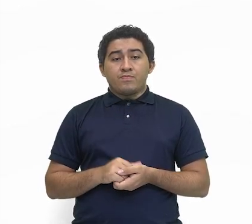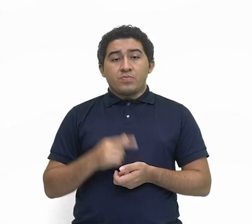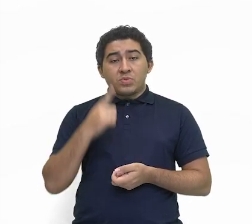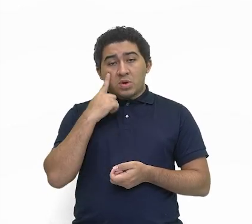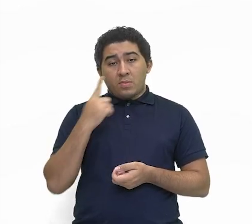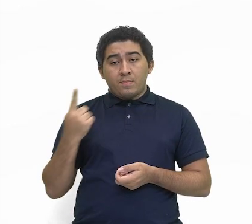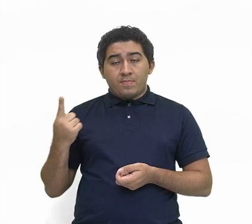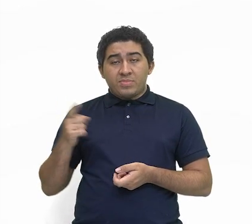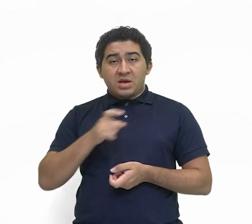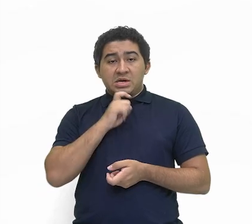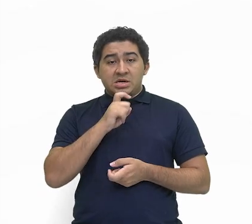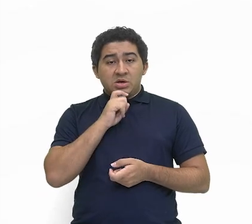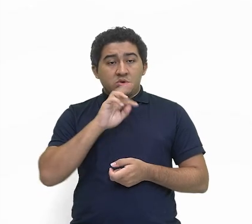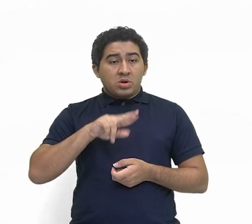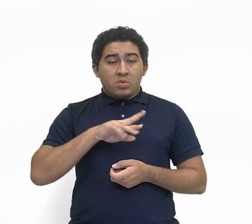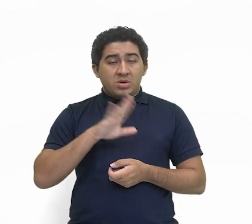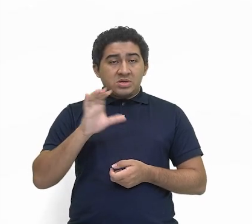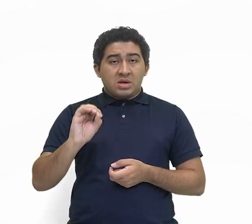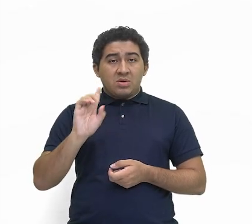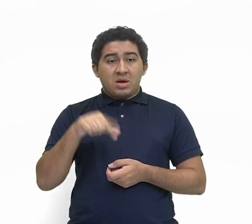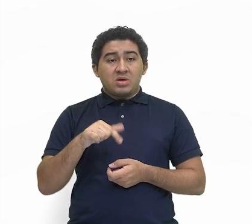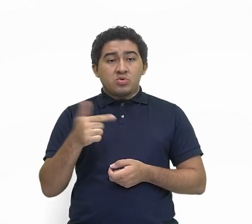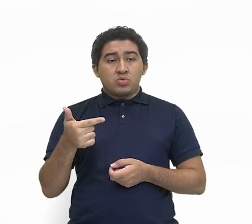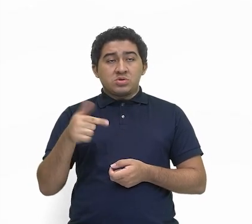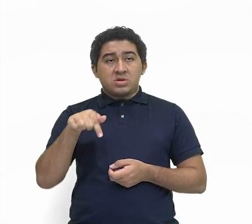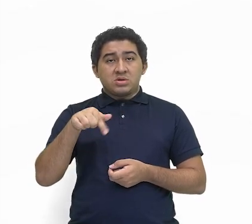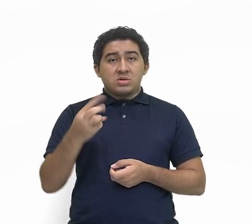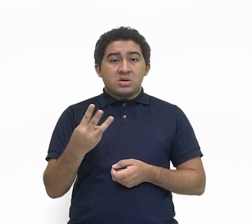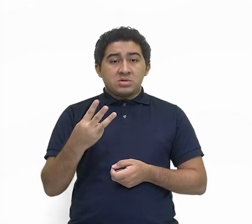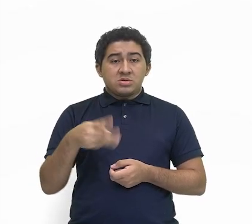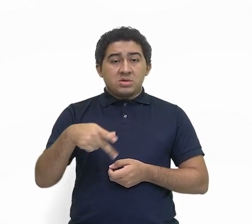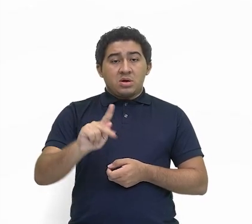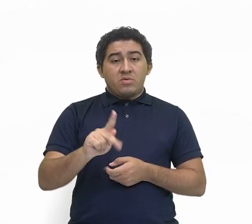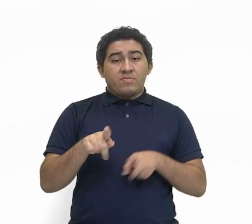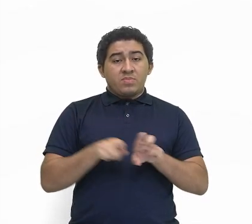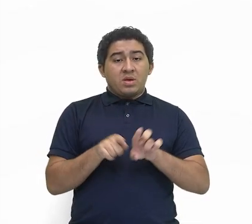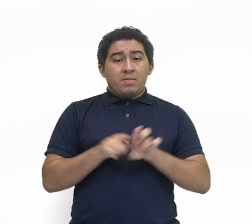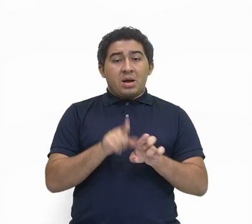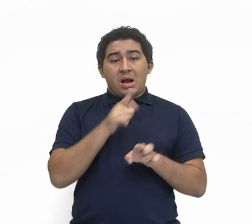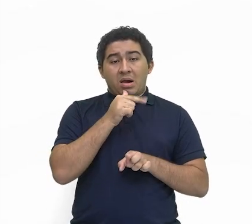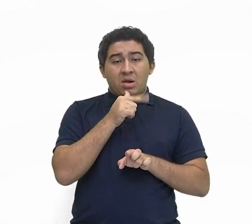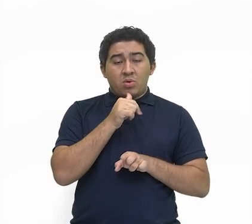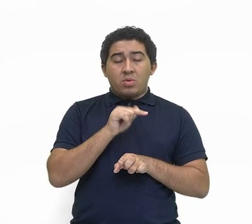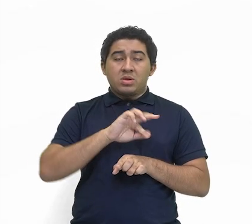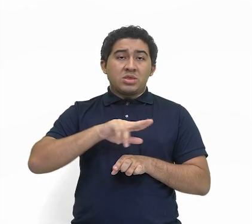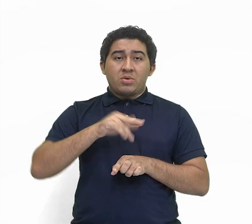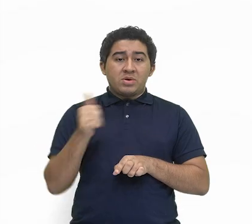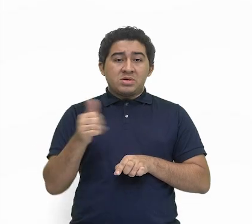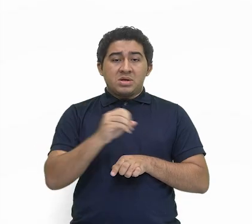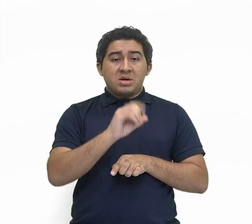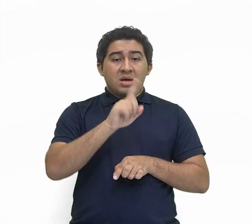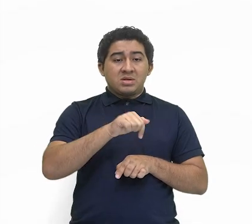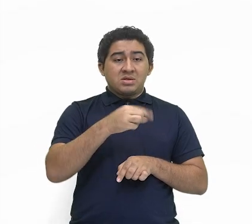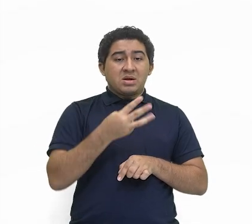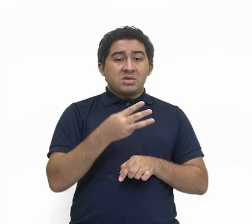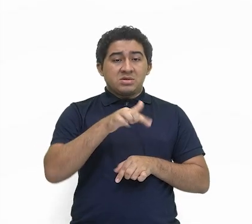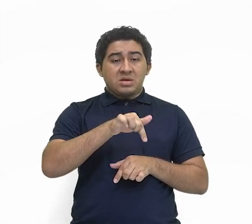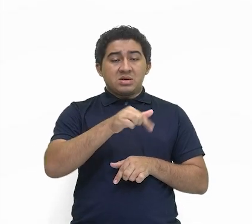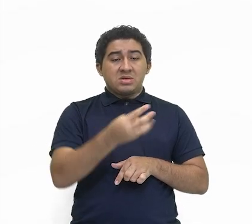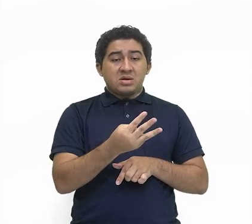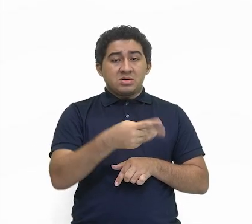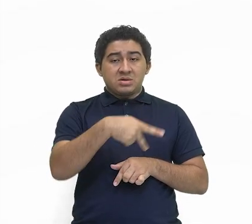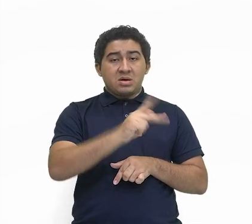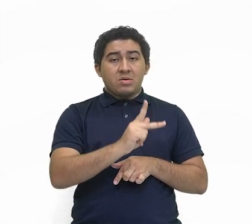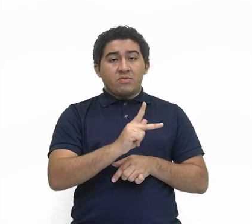gelo, ele não é 0, é 273. E o ponto de ebulição da água não é 100, é